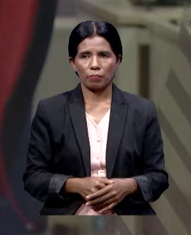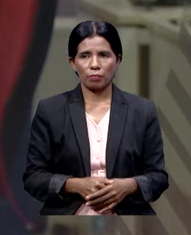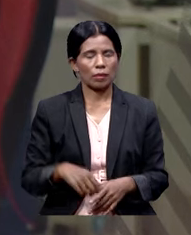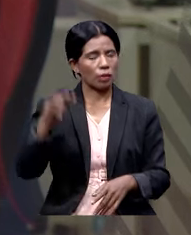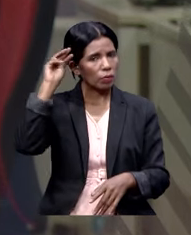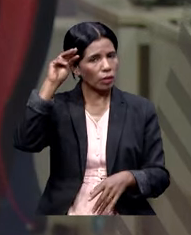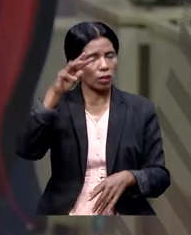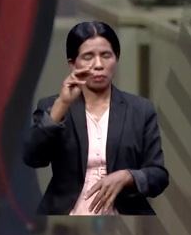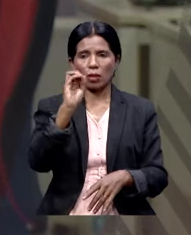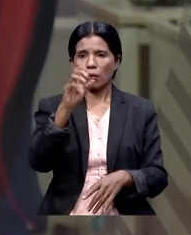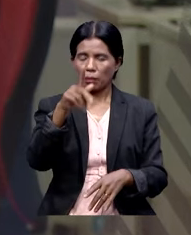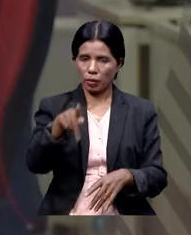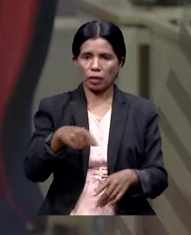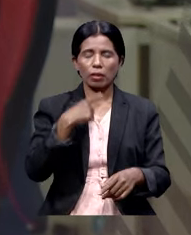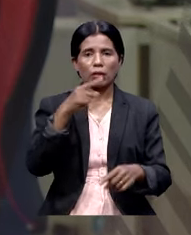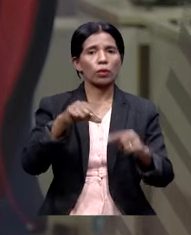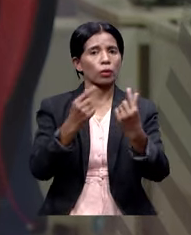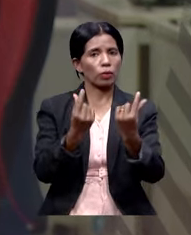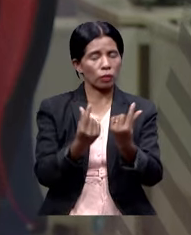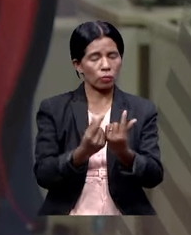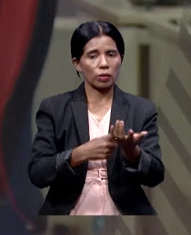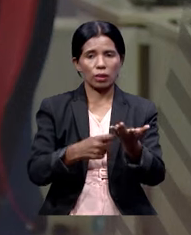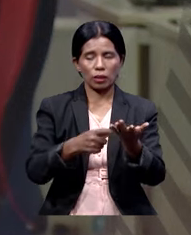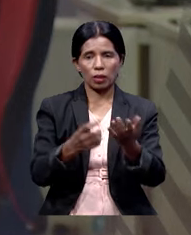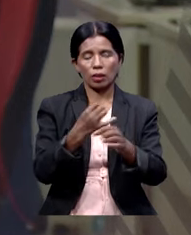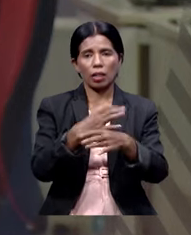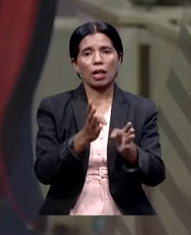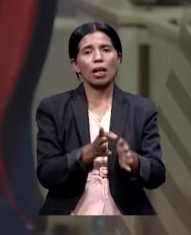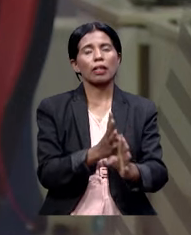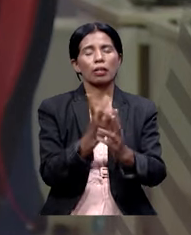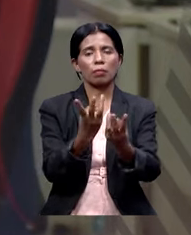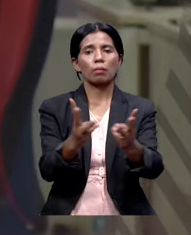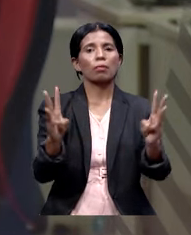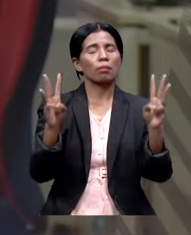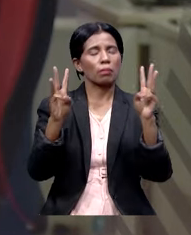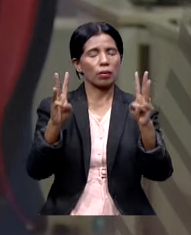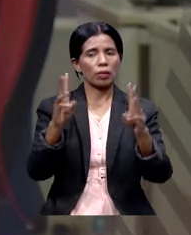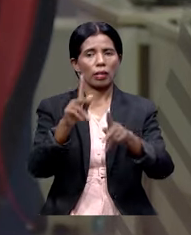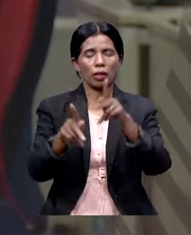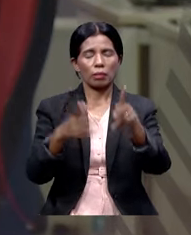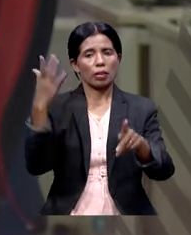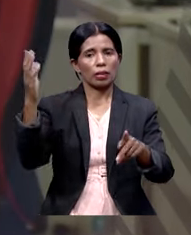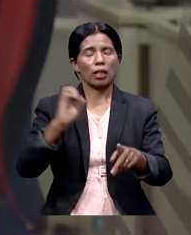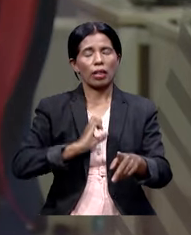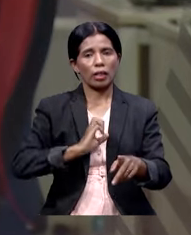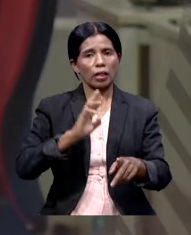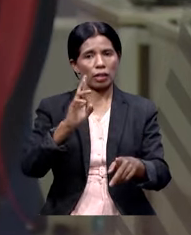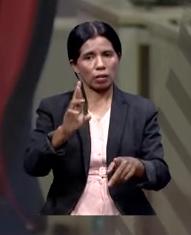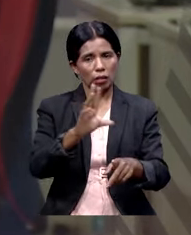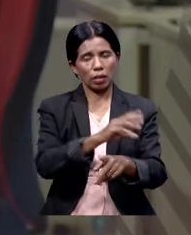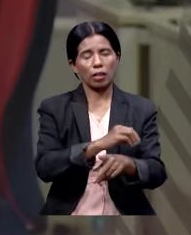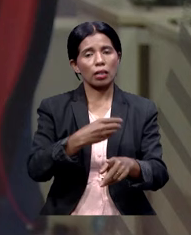Ministro Obras Públicas orientou na equipa técnica rodi hari moro proteção ba comunidade e aldeia Halidolar nebe reta